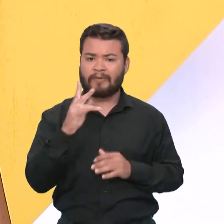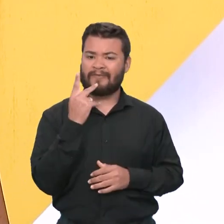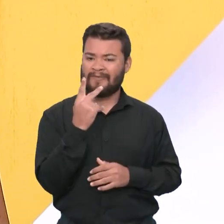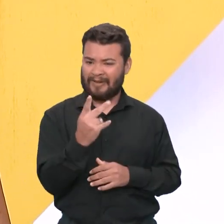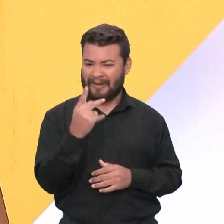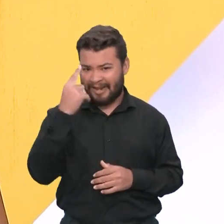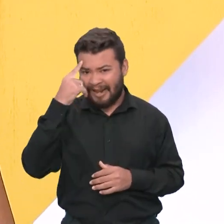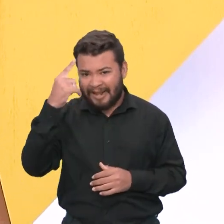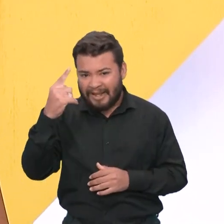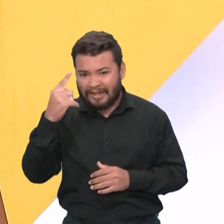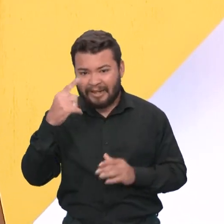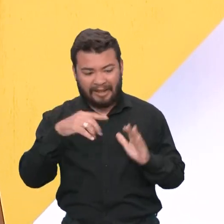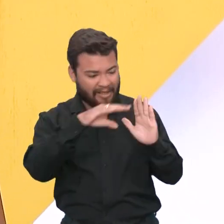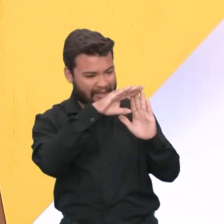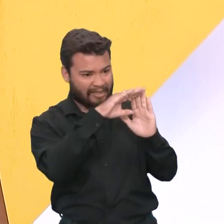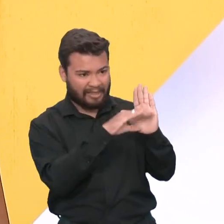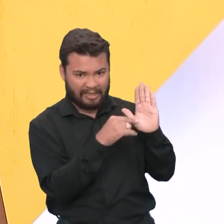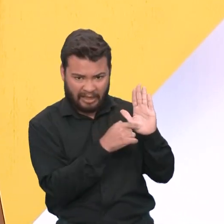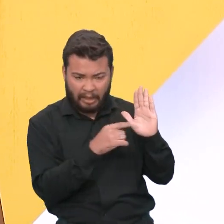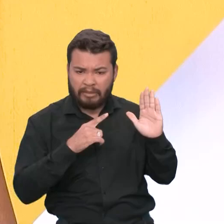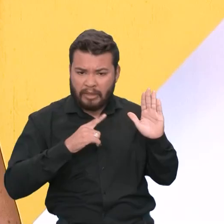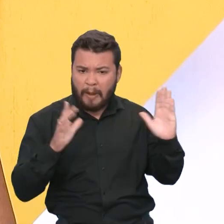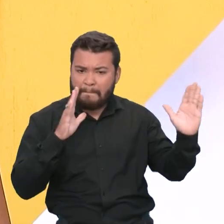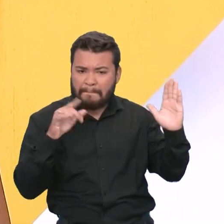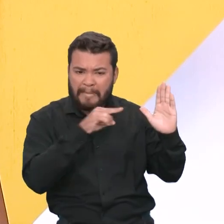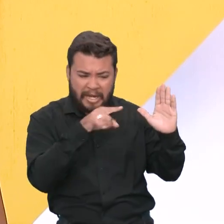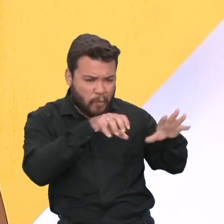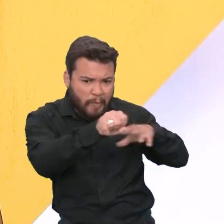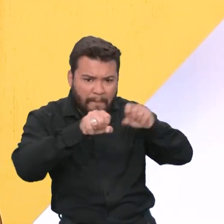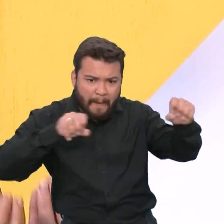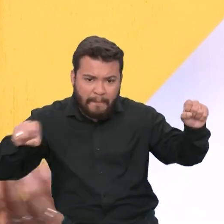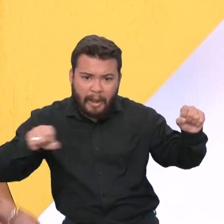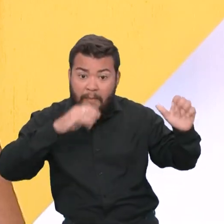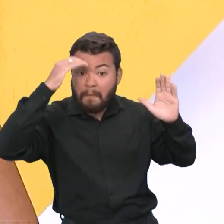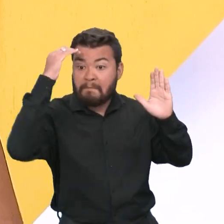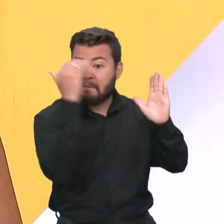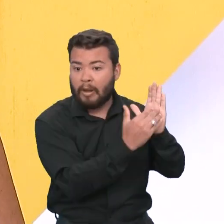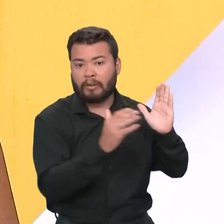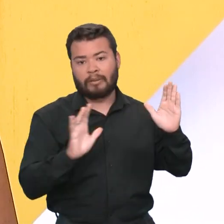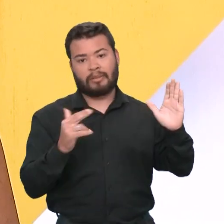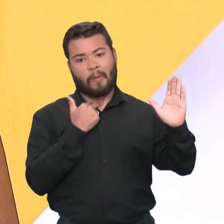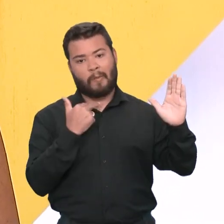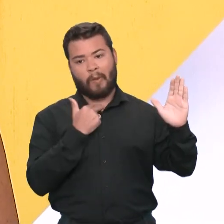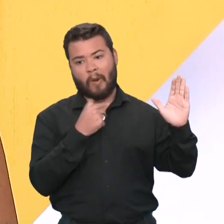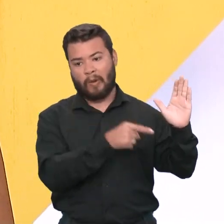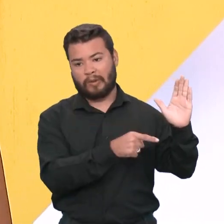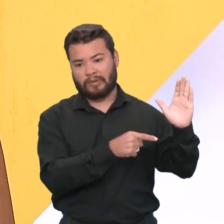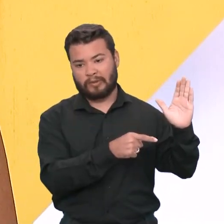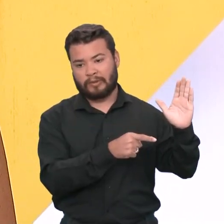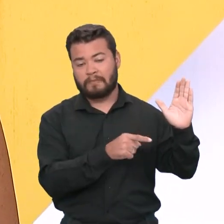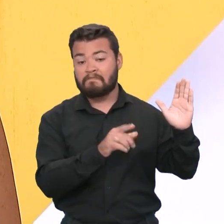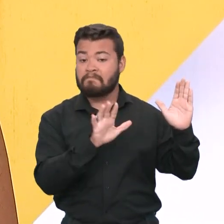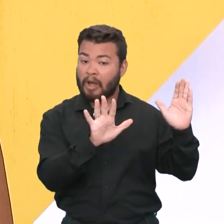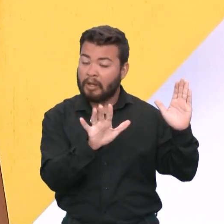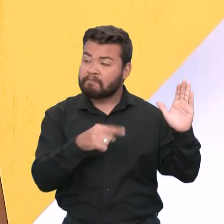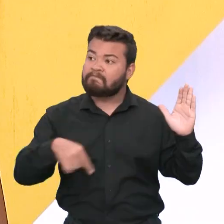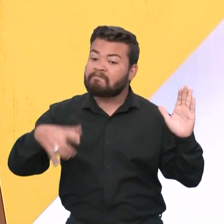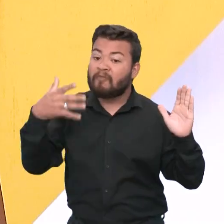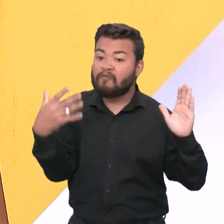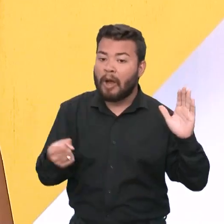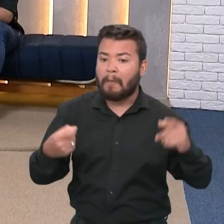usar a tese do marco temporal. Mas, ao mesmo tempo, ele disse, vamos entrar em em discussão. Só